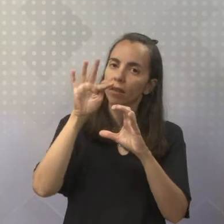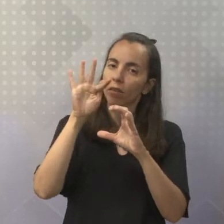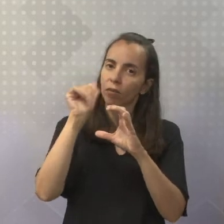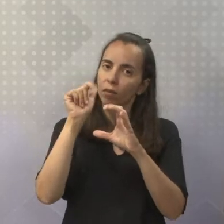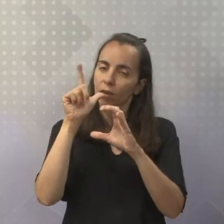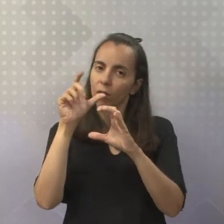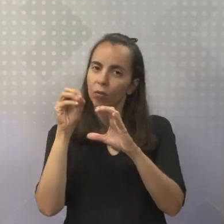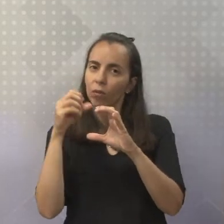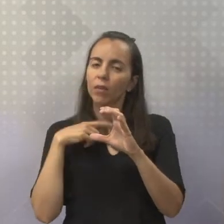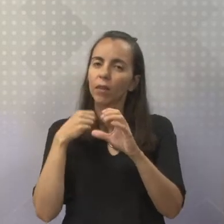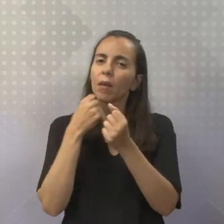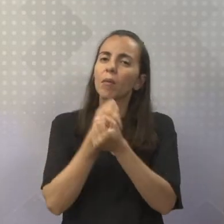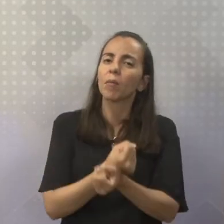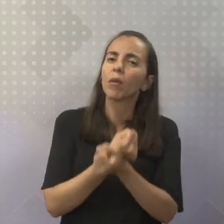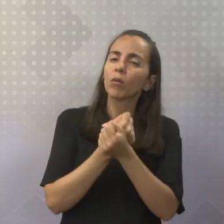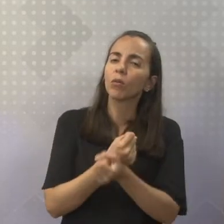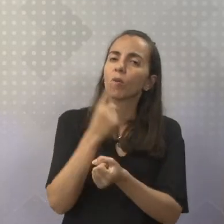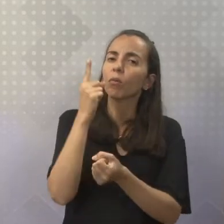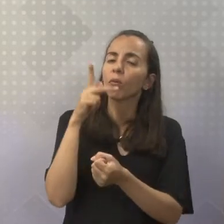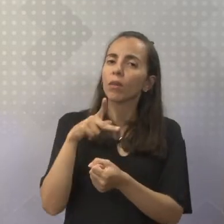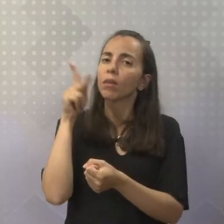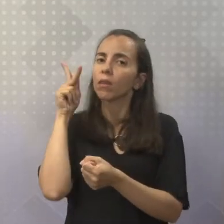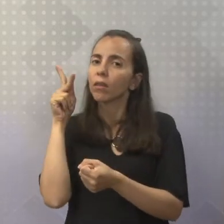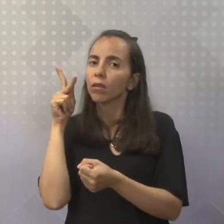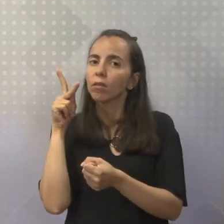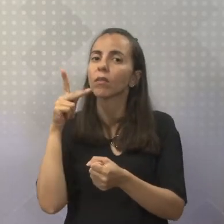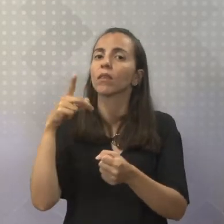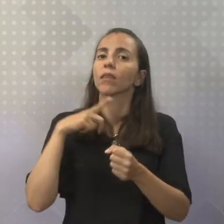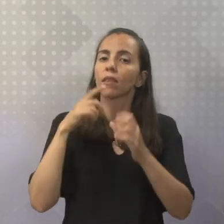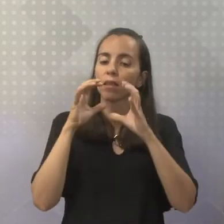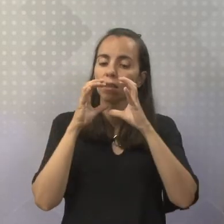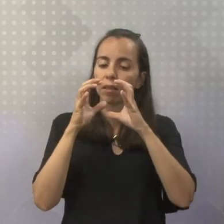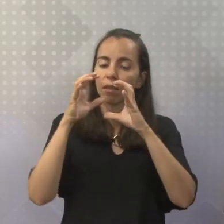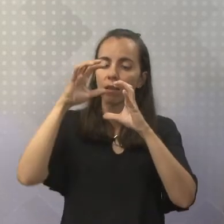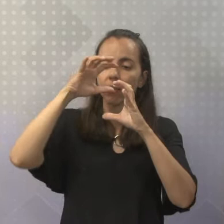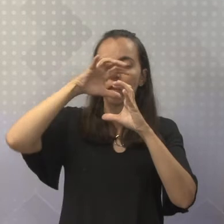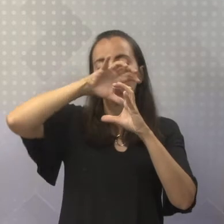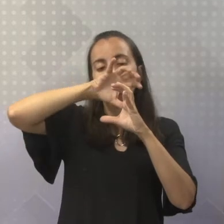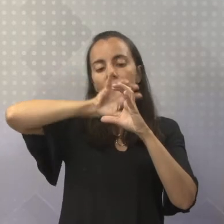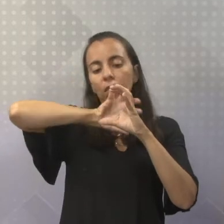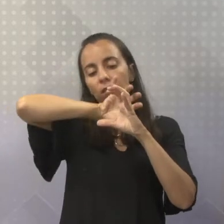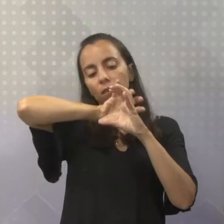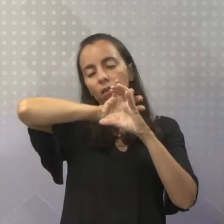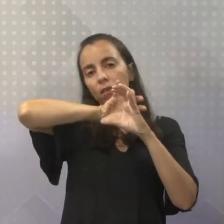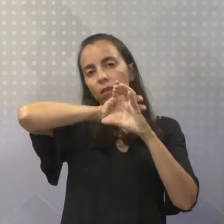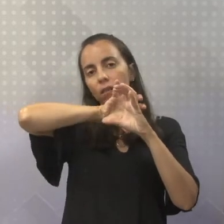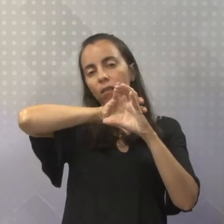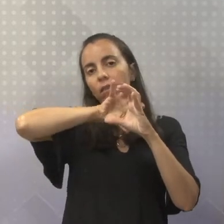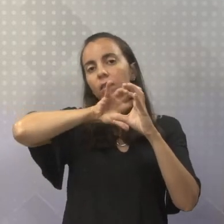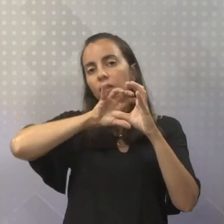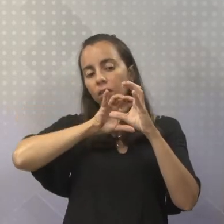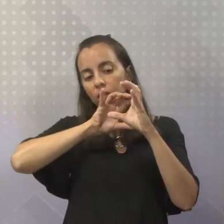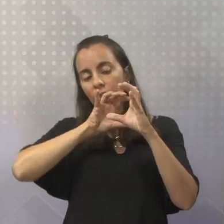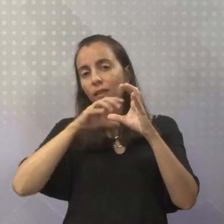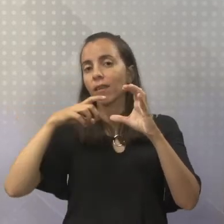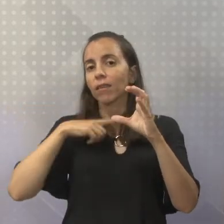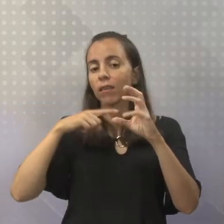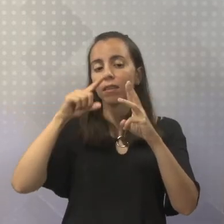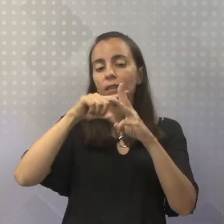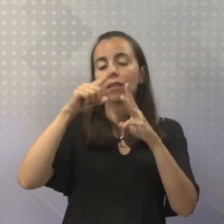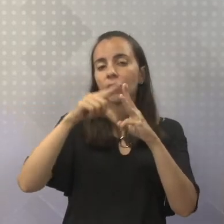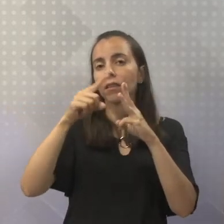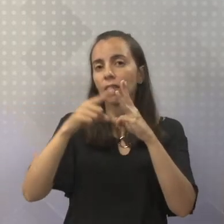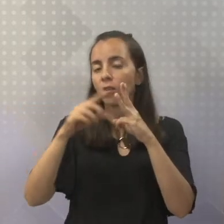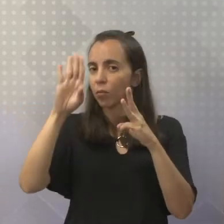1,5 kg, 1,5 kg, e está localizado na caixa craniana e apresenta três órgãos